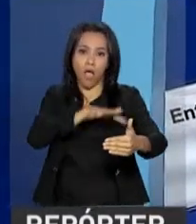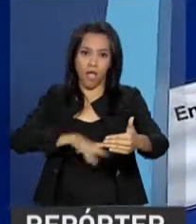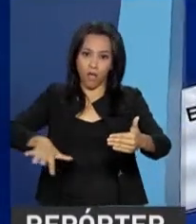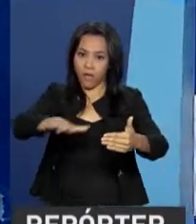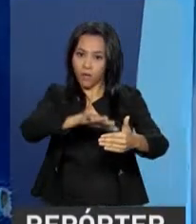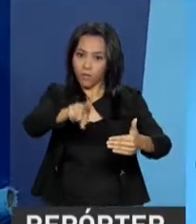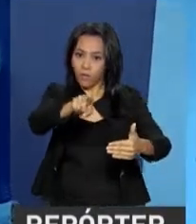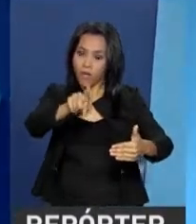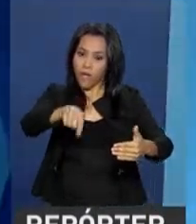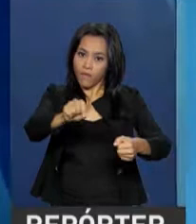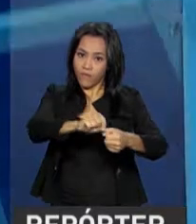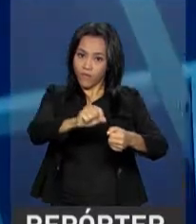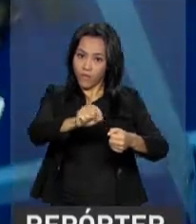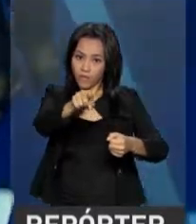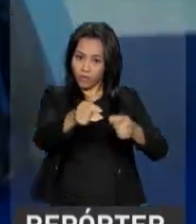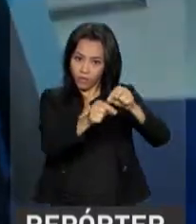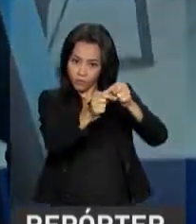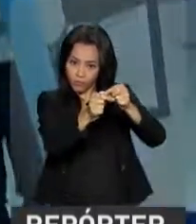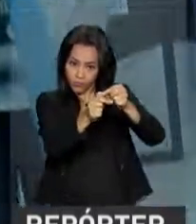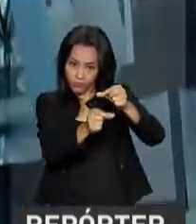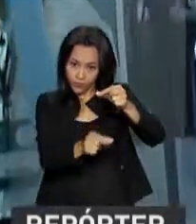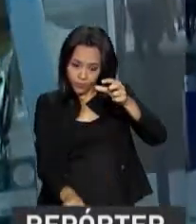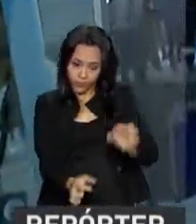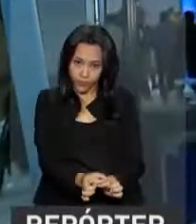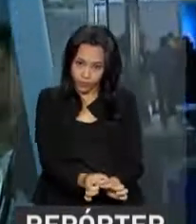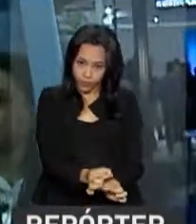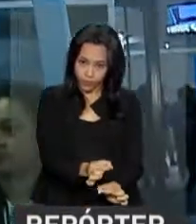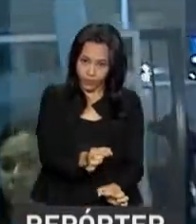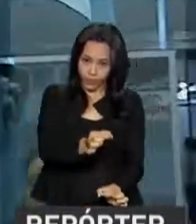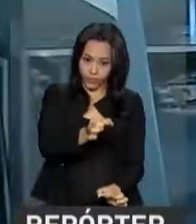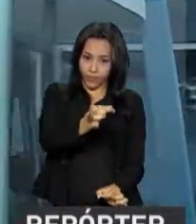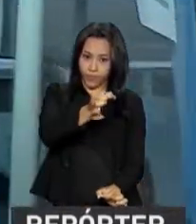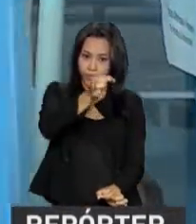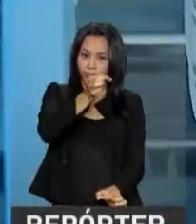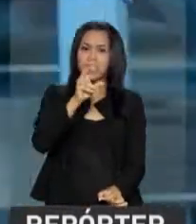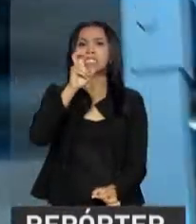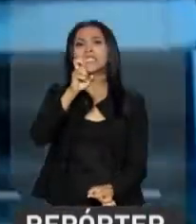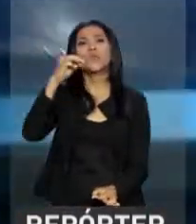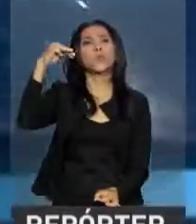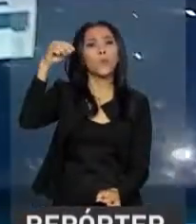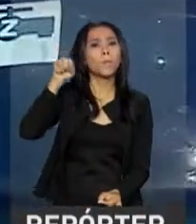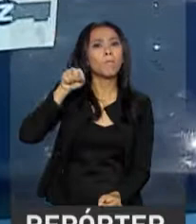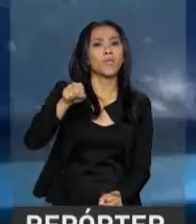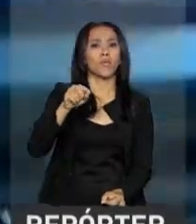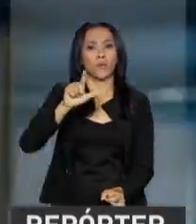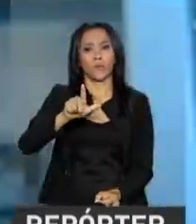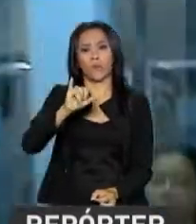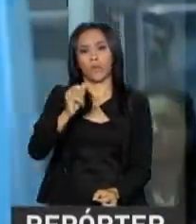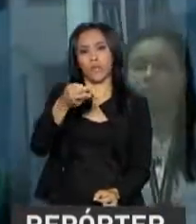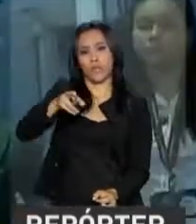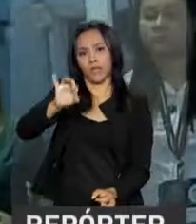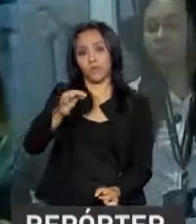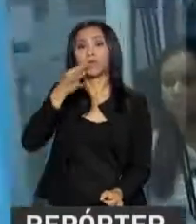efeito essa adoção para o reservatório no tamanho real reservatório de cinco mil litros recebe um coagulante um sal